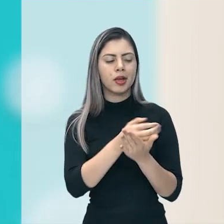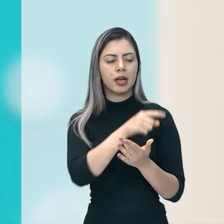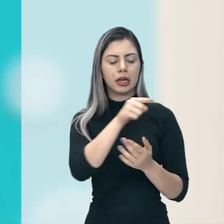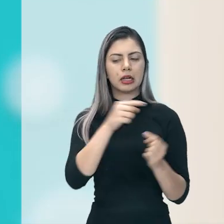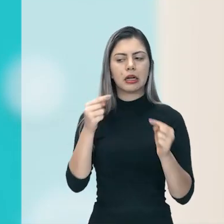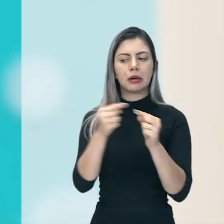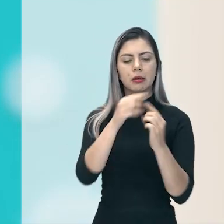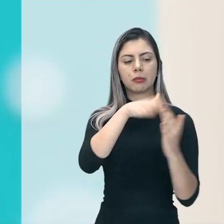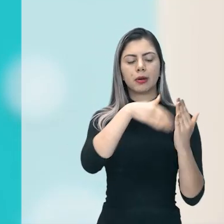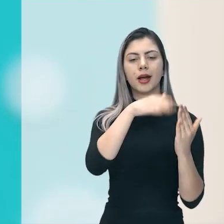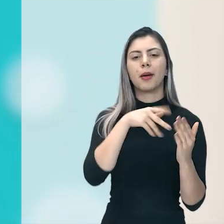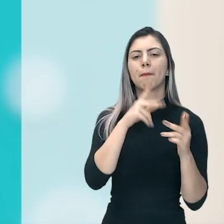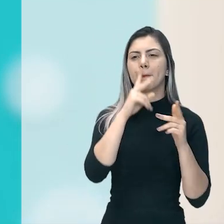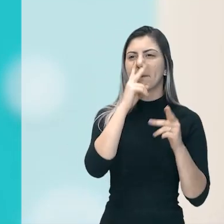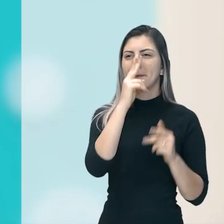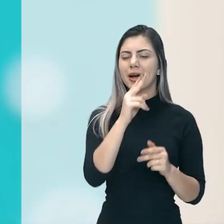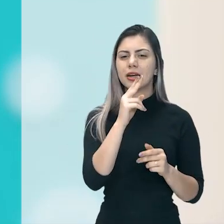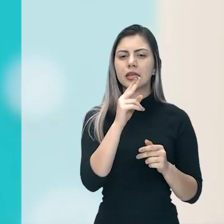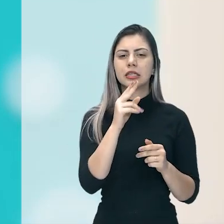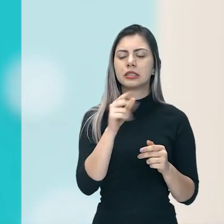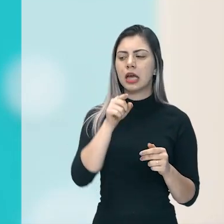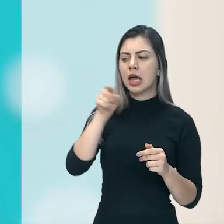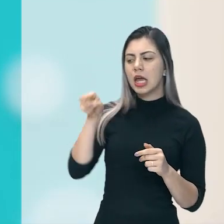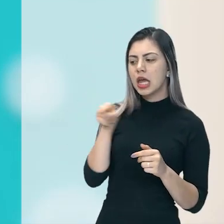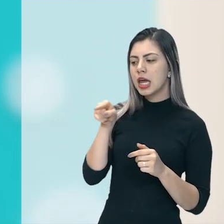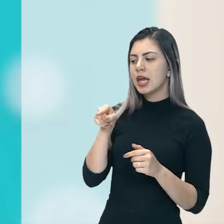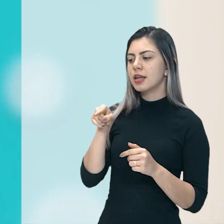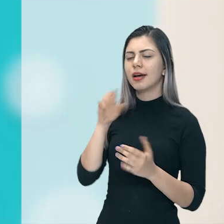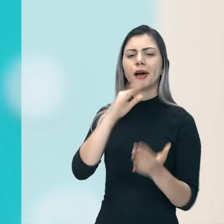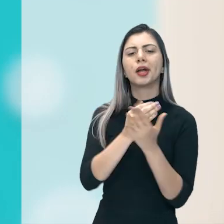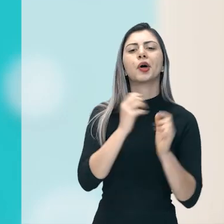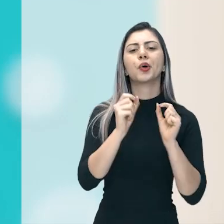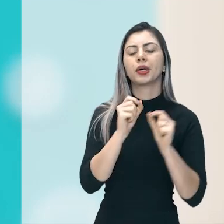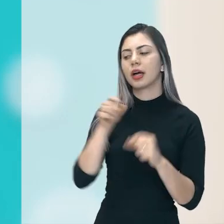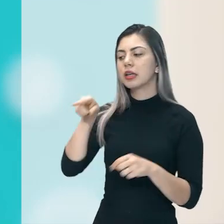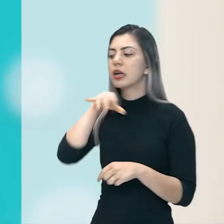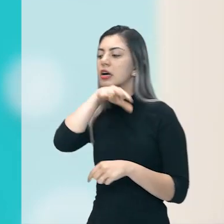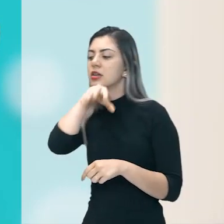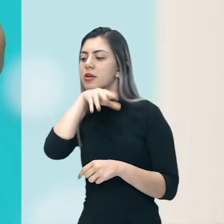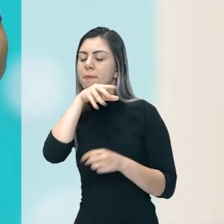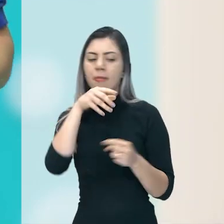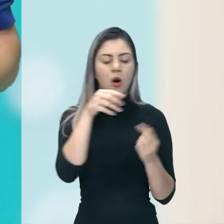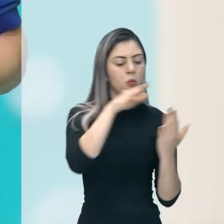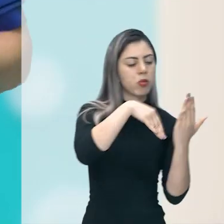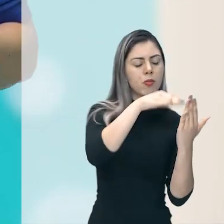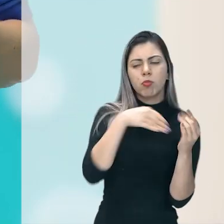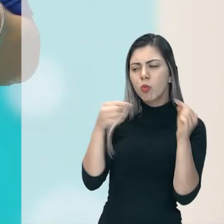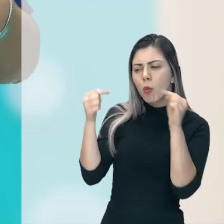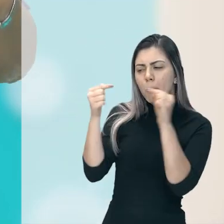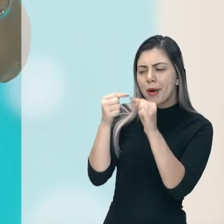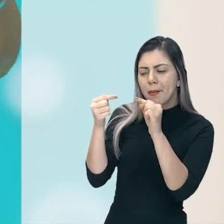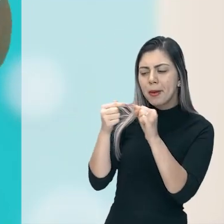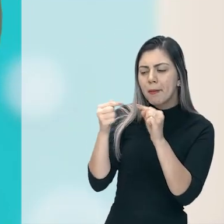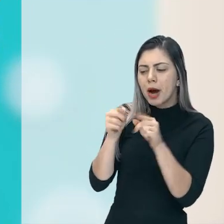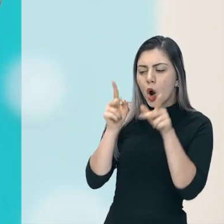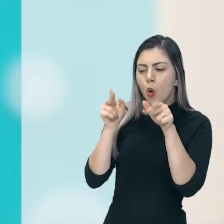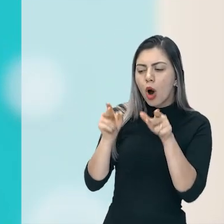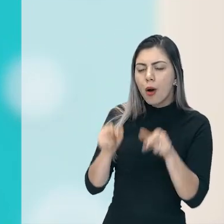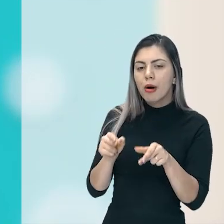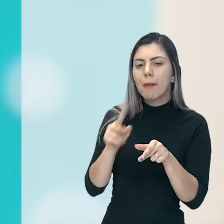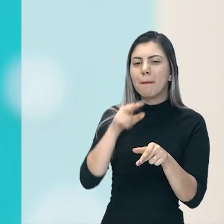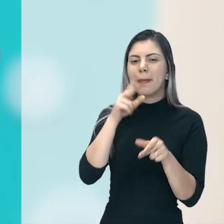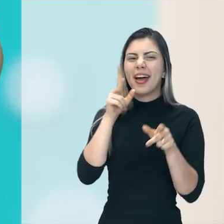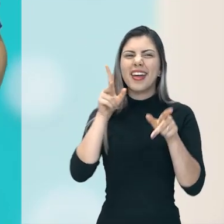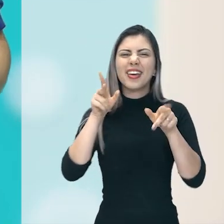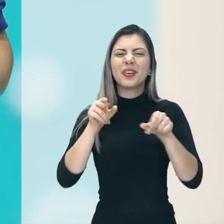fosse algo mágico. Eles acreditavam que eles, representando aquele animal fiel à realidade, eles estariam tendo